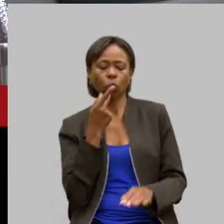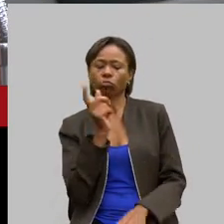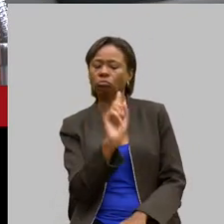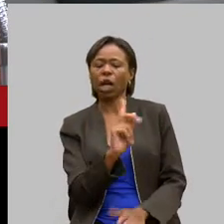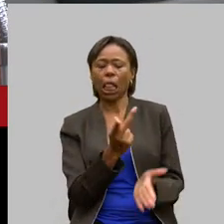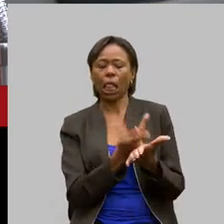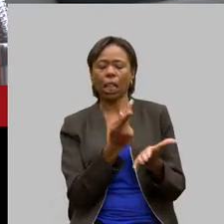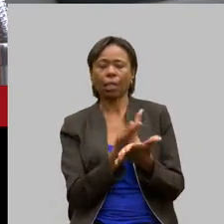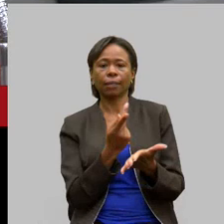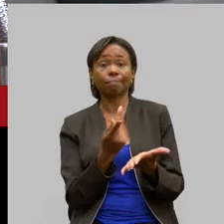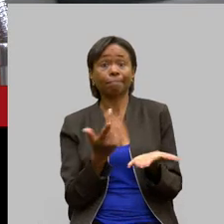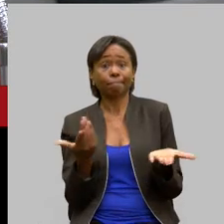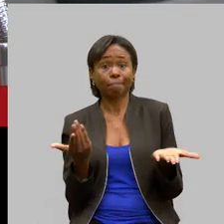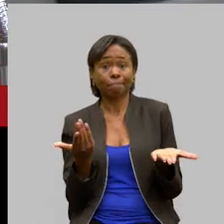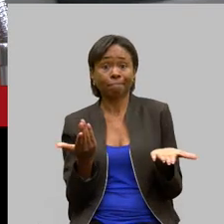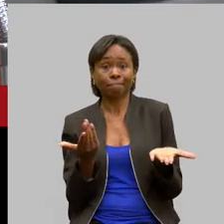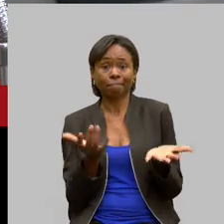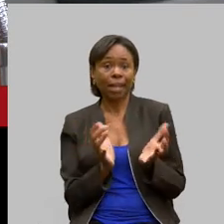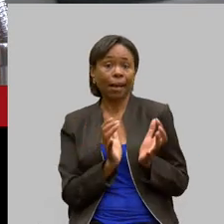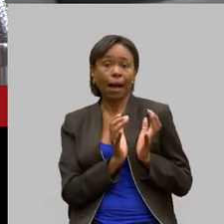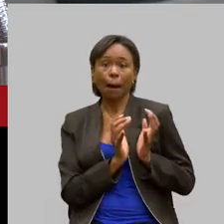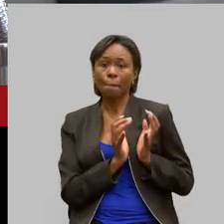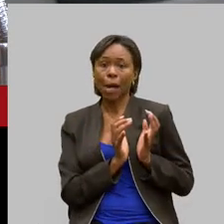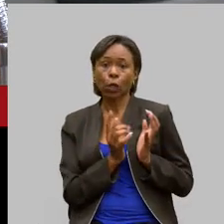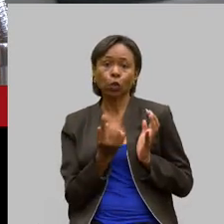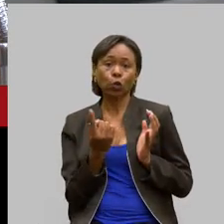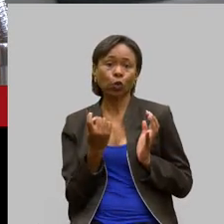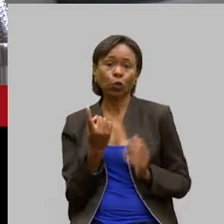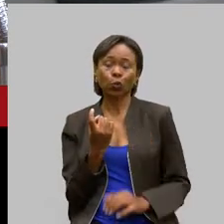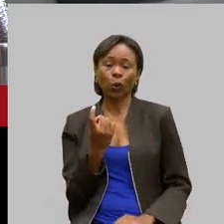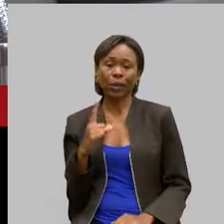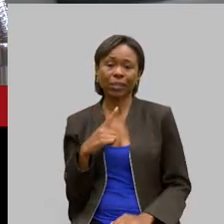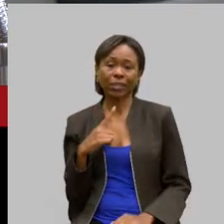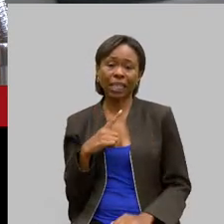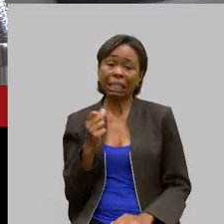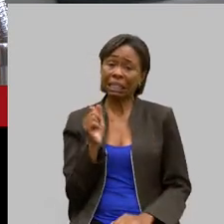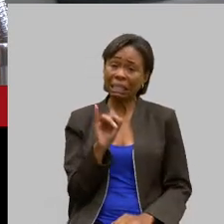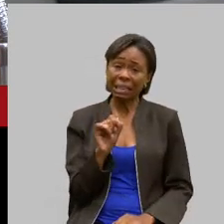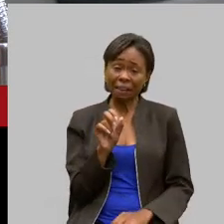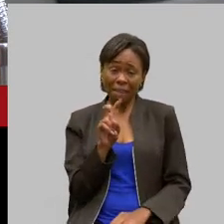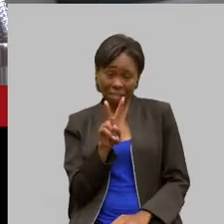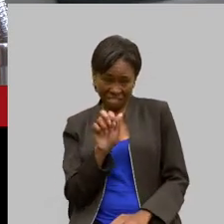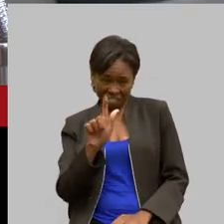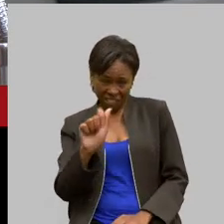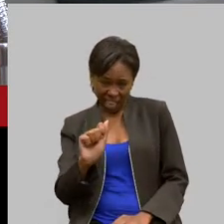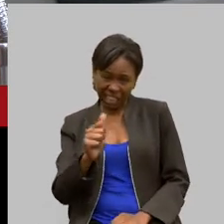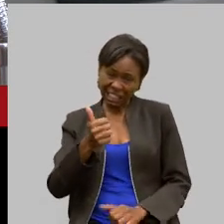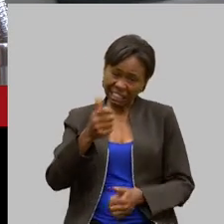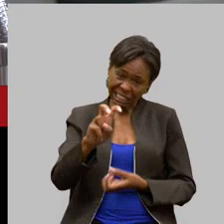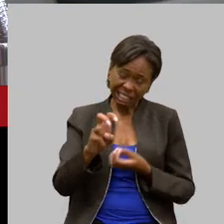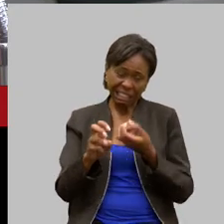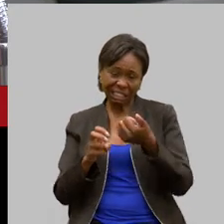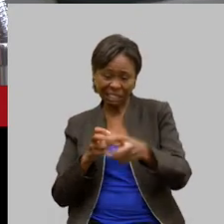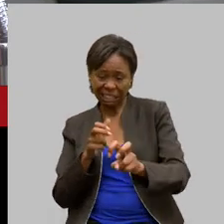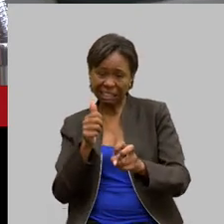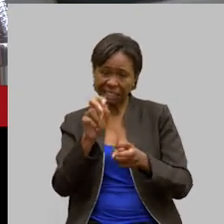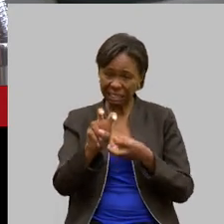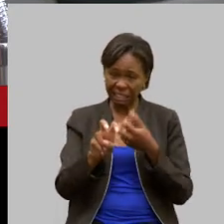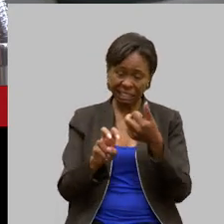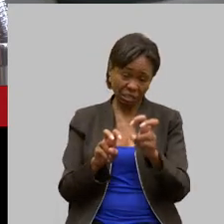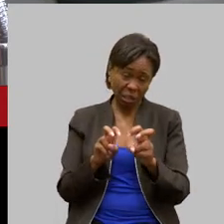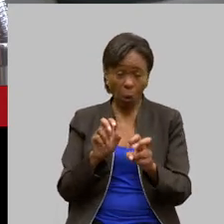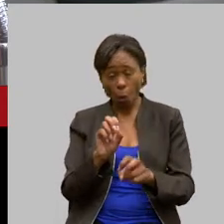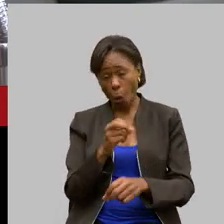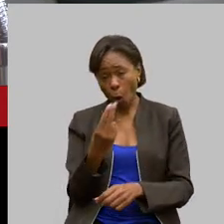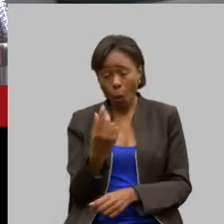apai e quando você consegue uma vaga é de 15 15 dias uma vez por mês os atendimentos